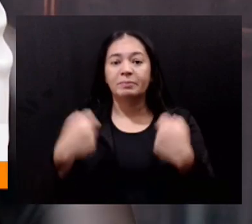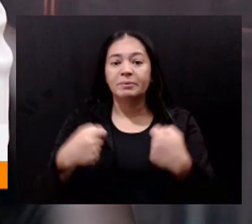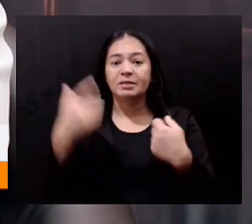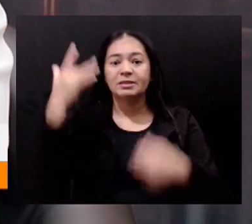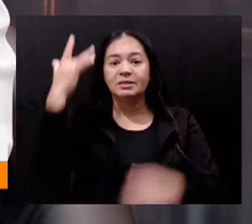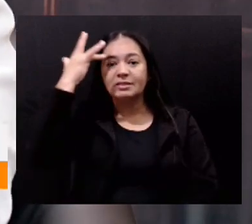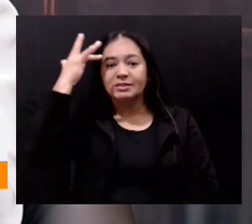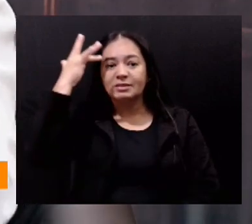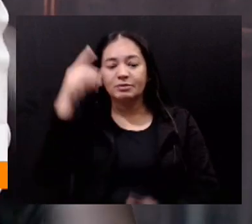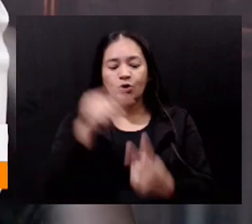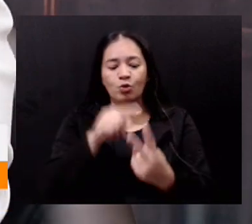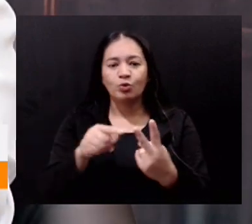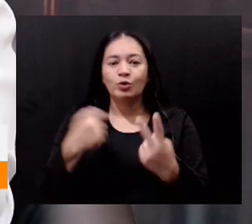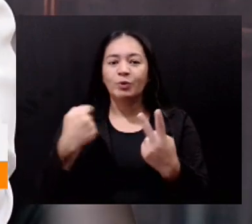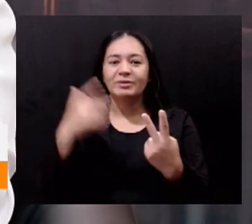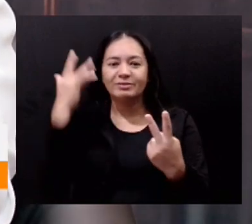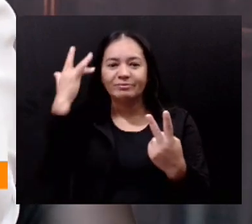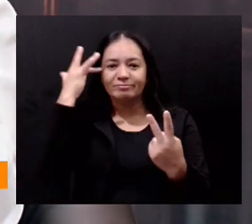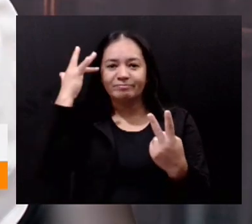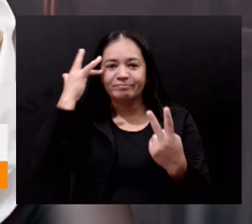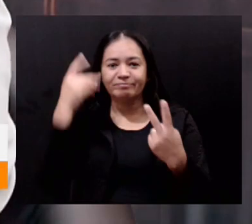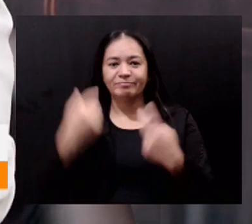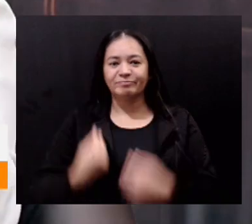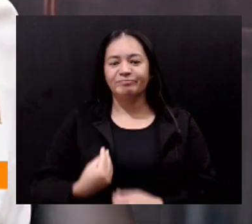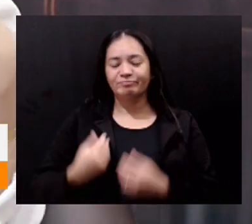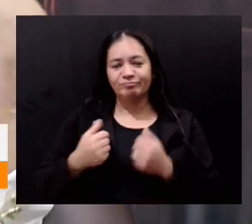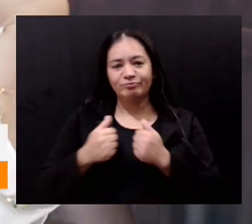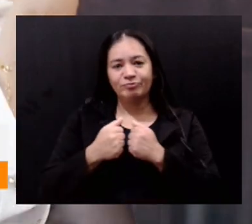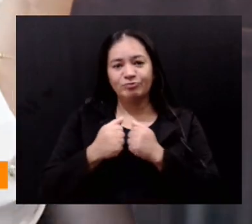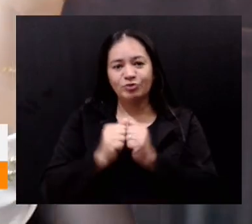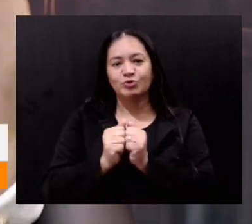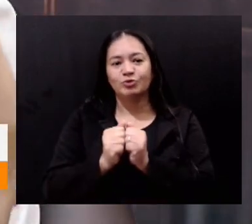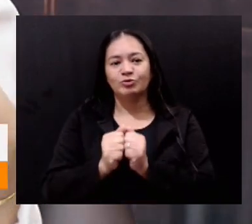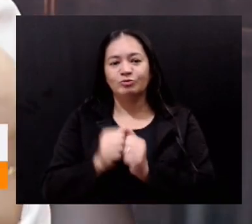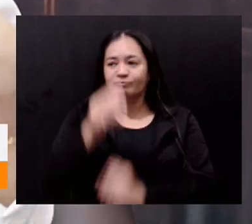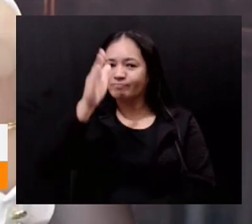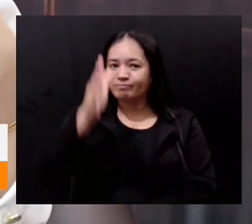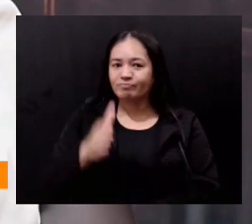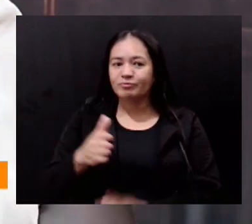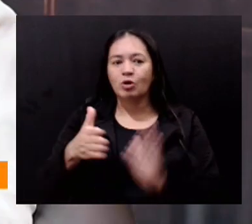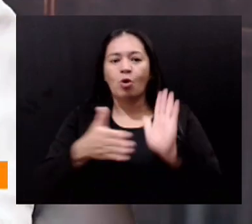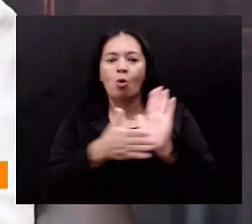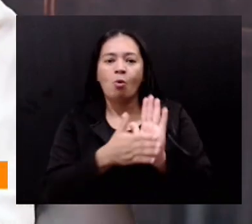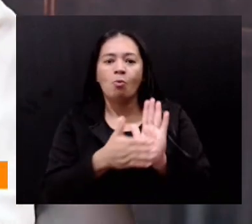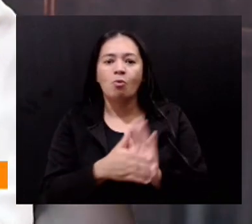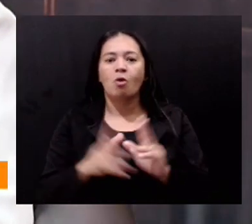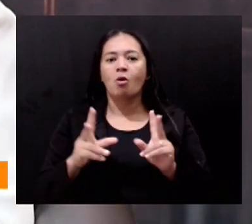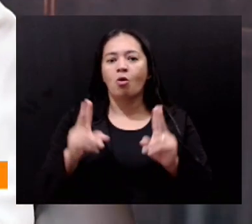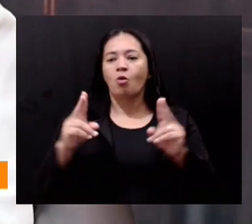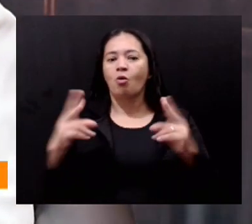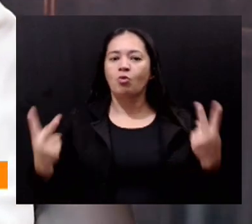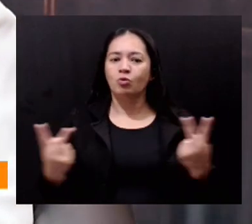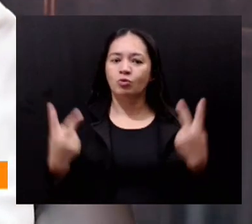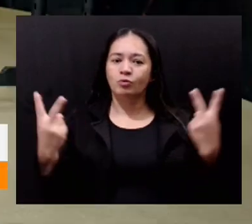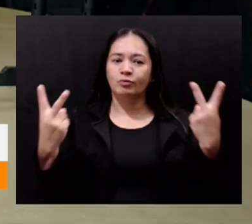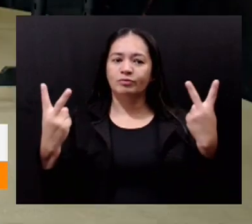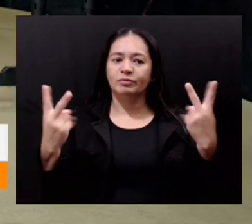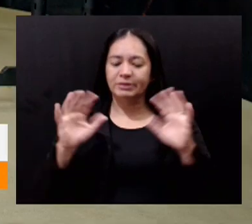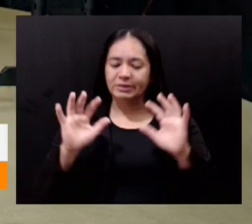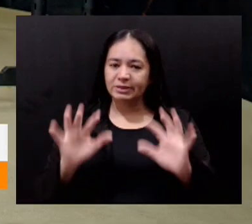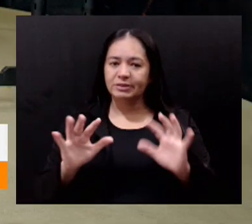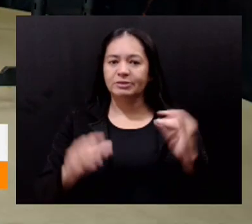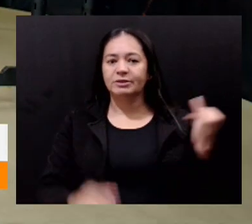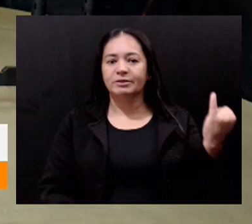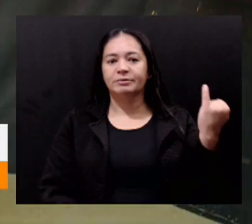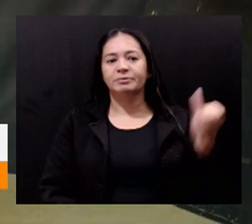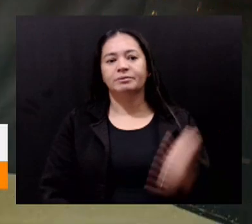juntos, né. Então na mesma direção, com os mesmos propósitos, os mesmos valores, isso que é interessante. Legal. Agora, quando vocês